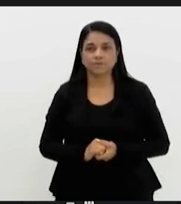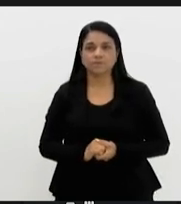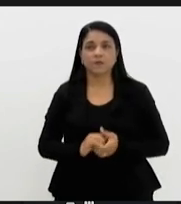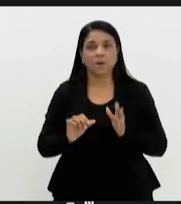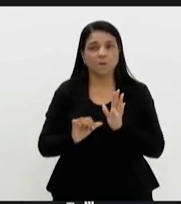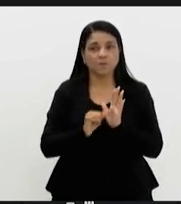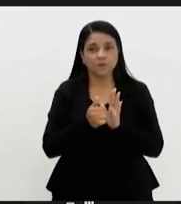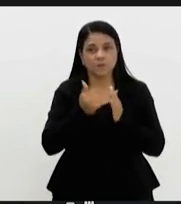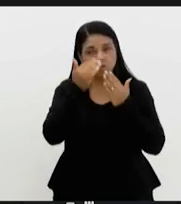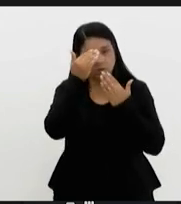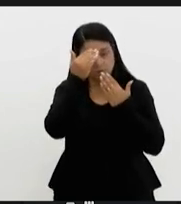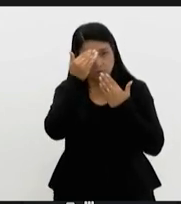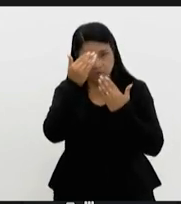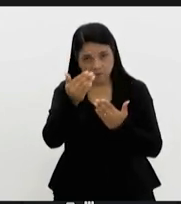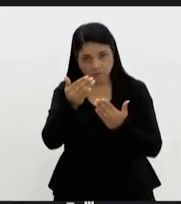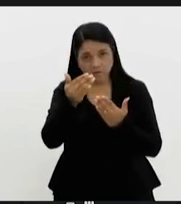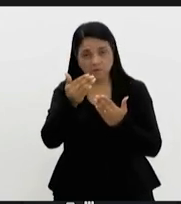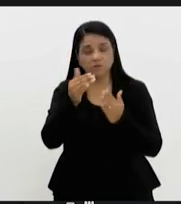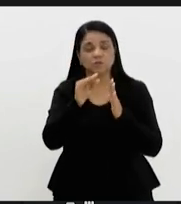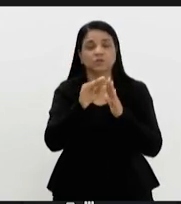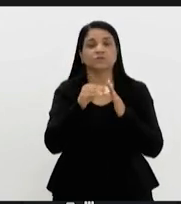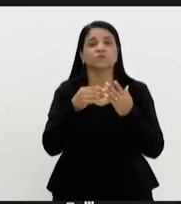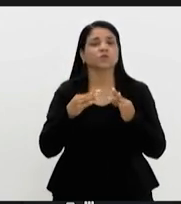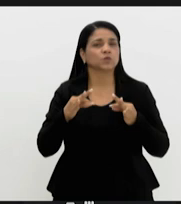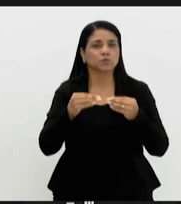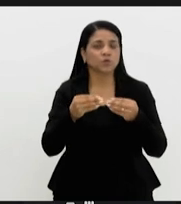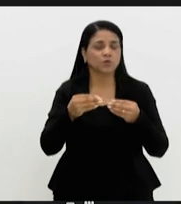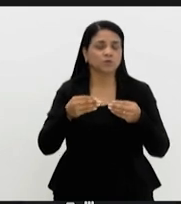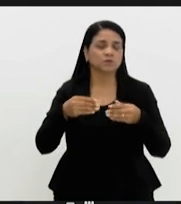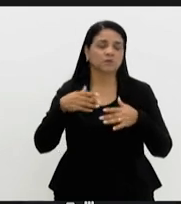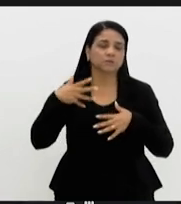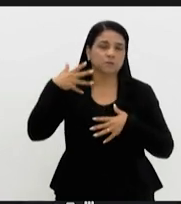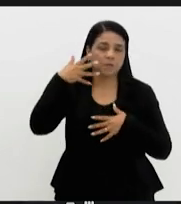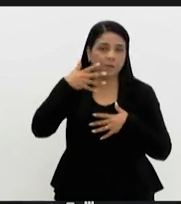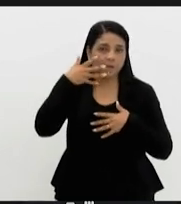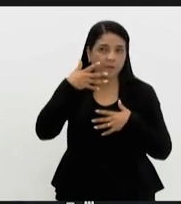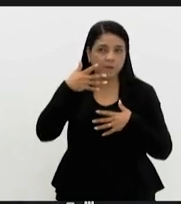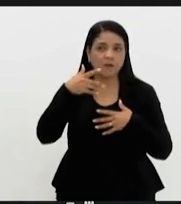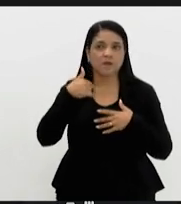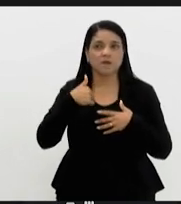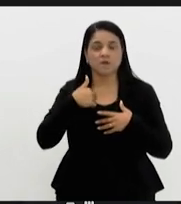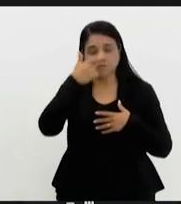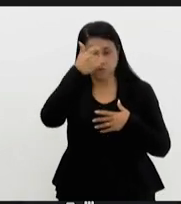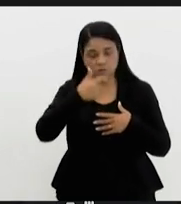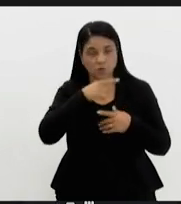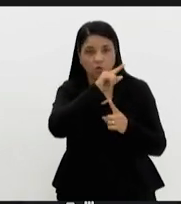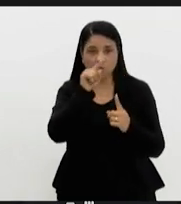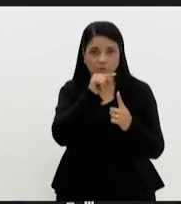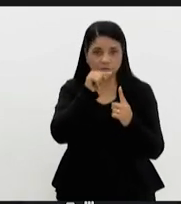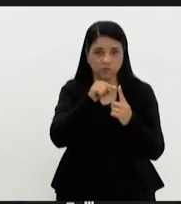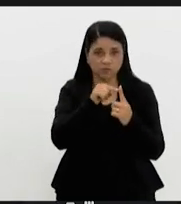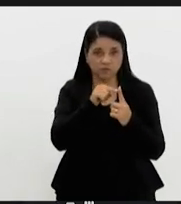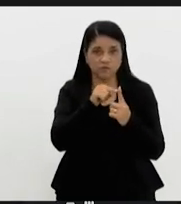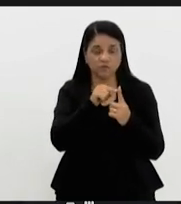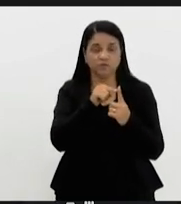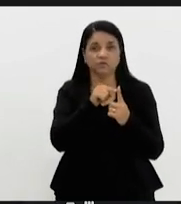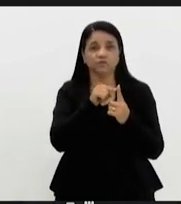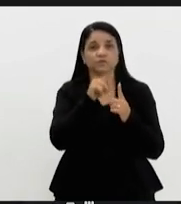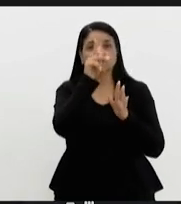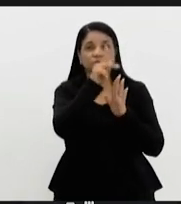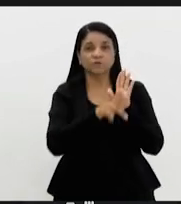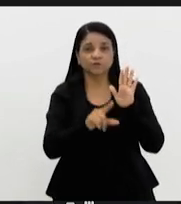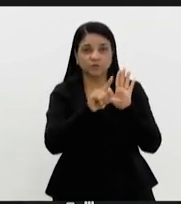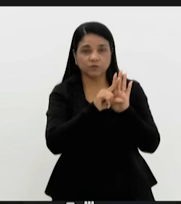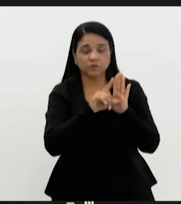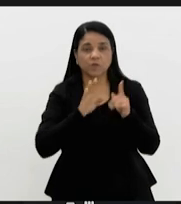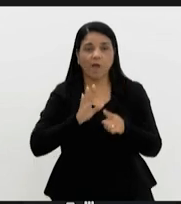Primeiramente, agradeço todas as ponderações que foram feitas e dizer de maneira bem objetiva que a intenção desse projeto é colaborar